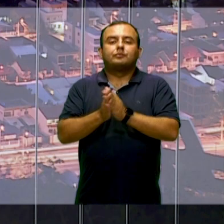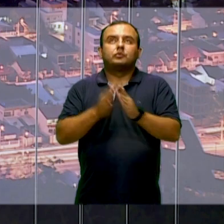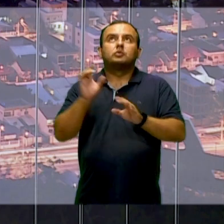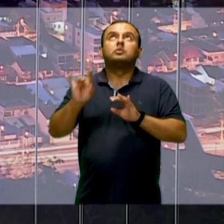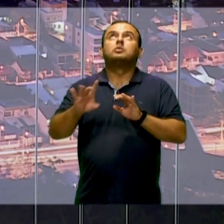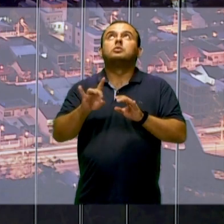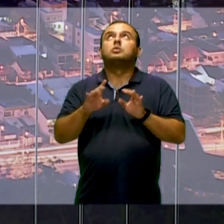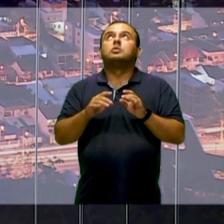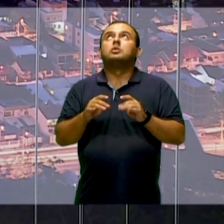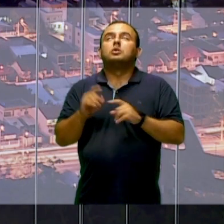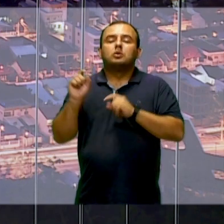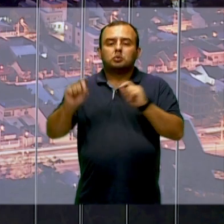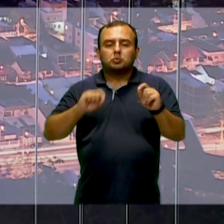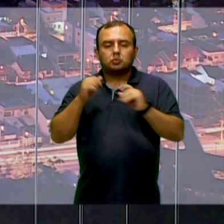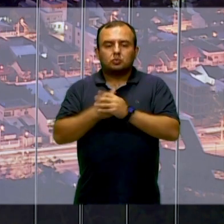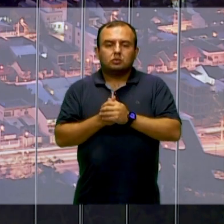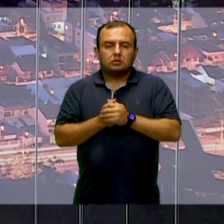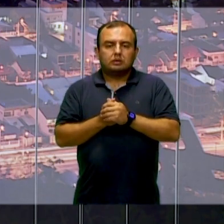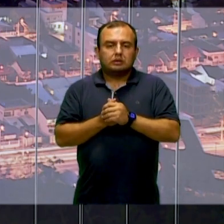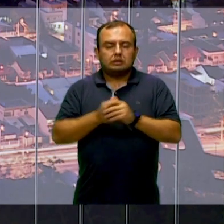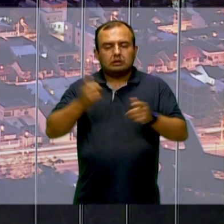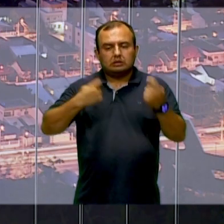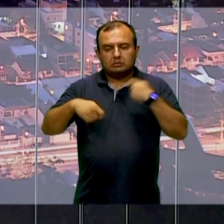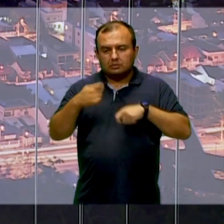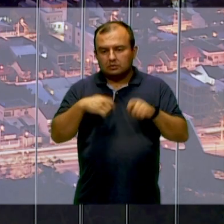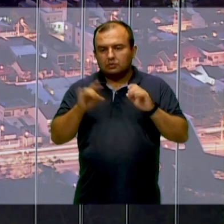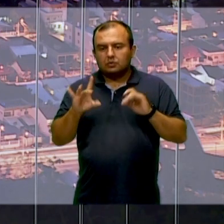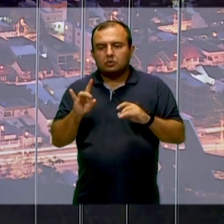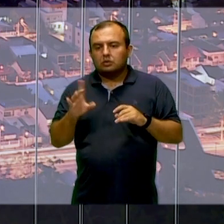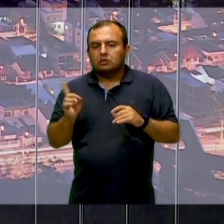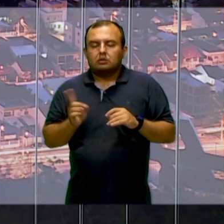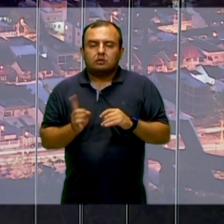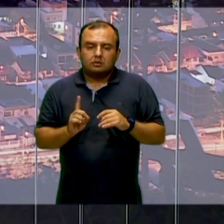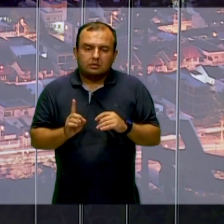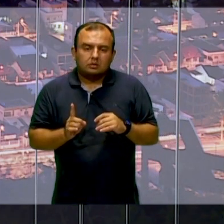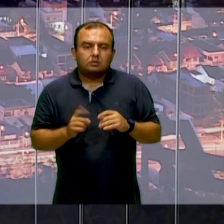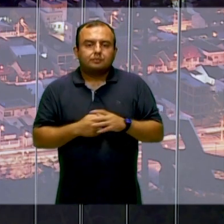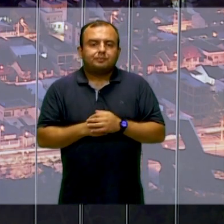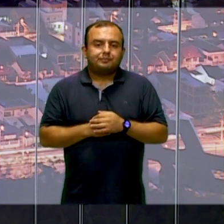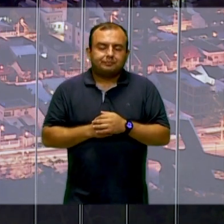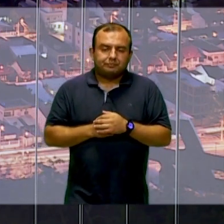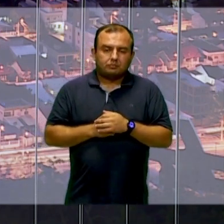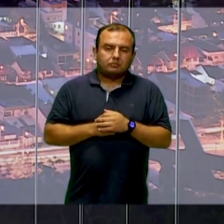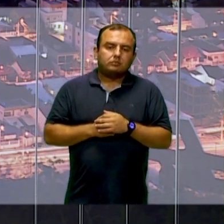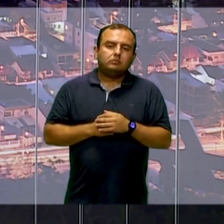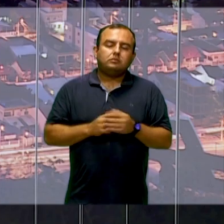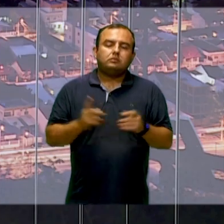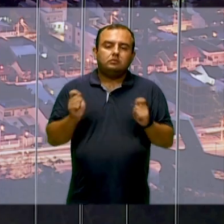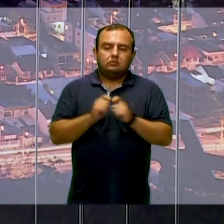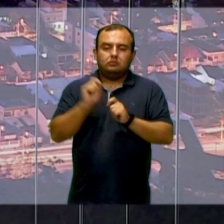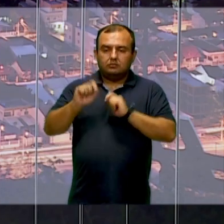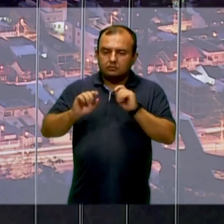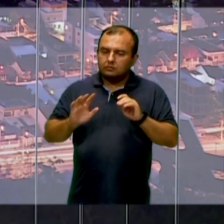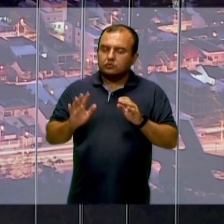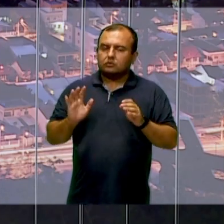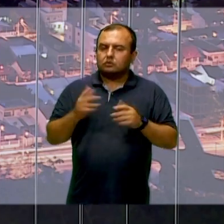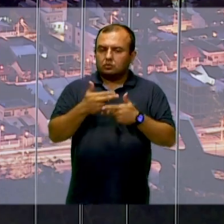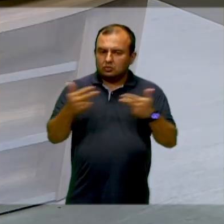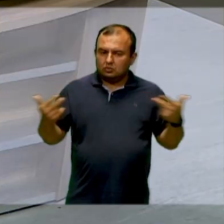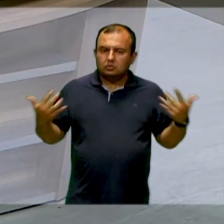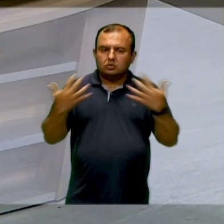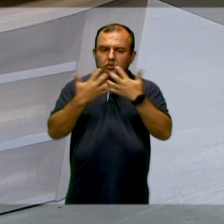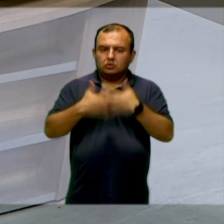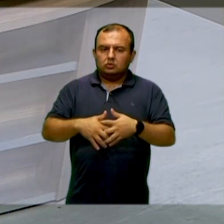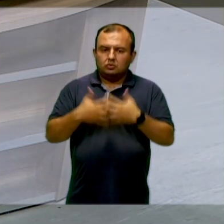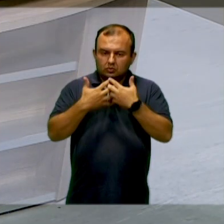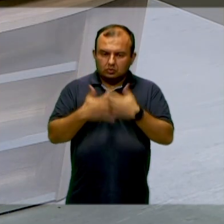apenas uma questão administrativa, ela é uma questão de fazer realmente a coisa funcionar